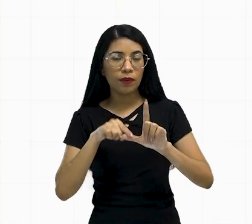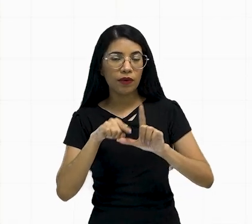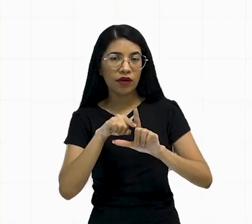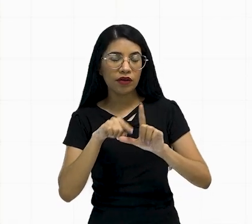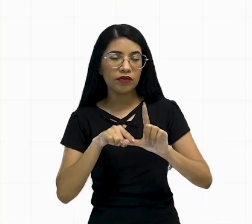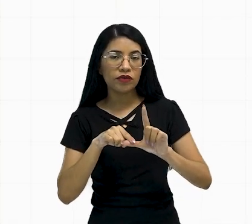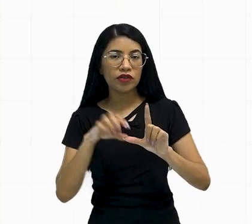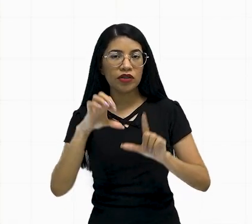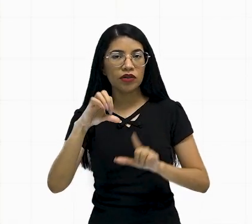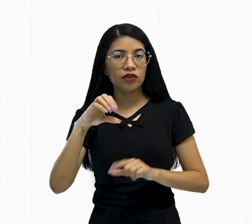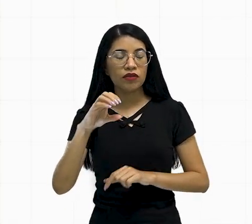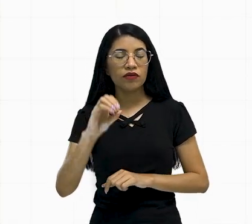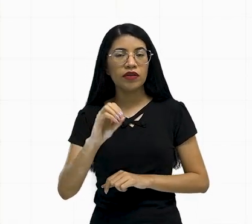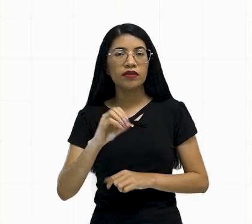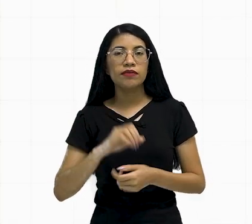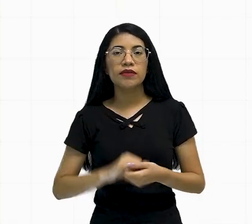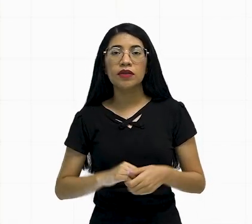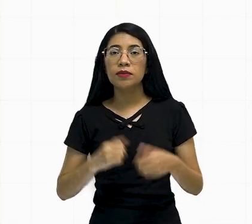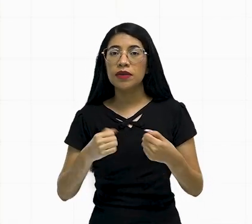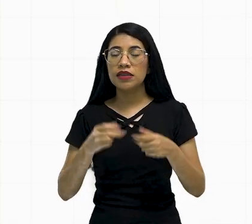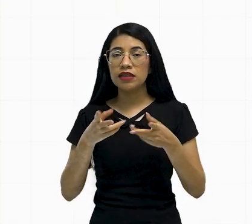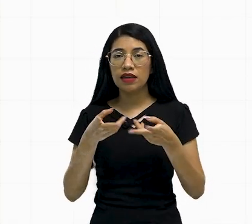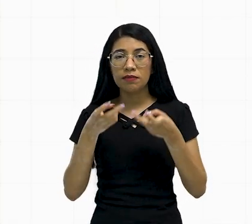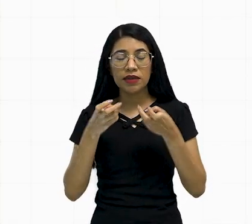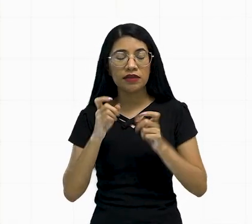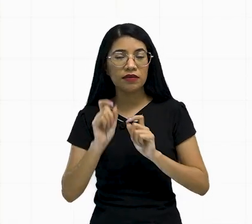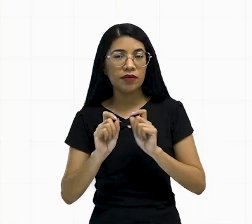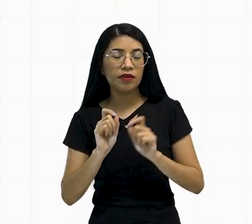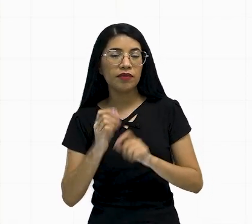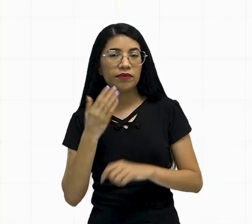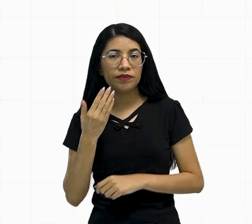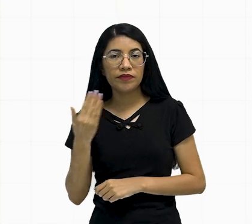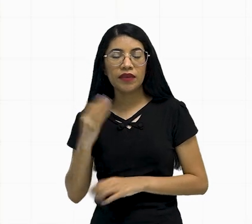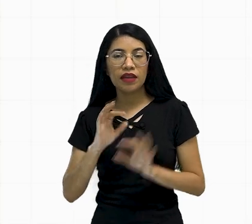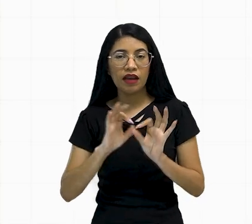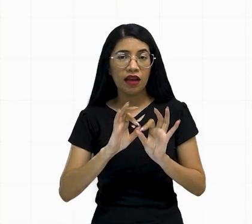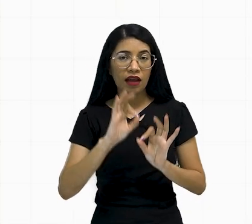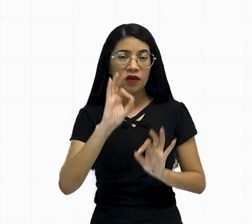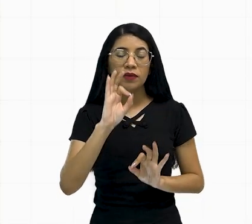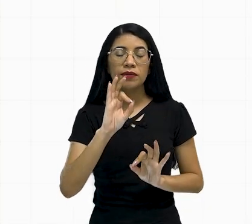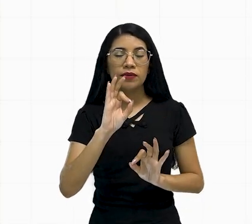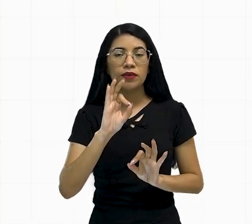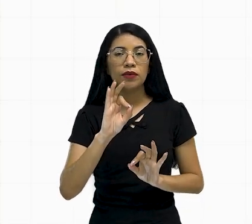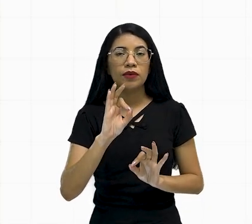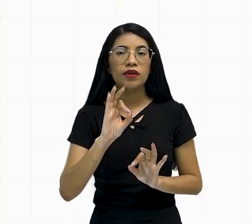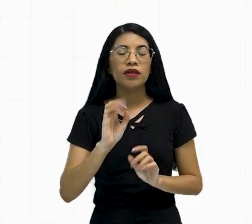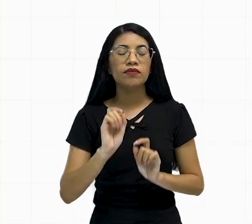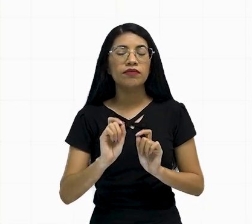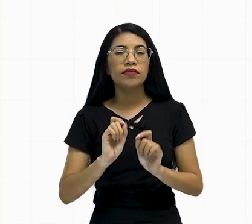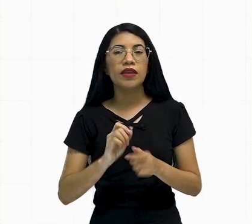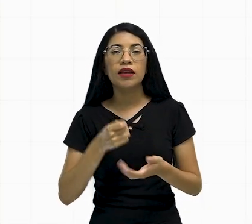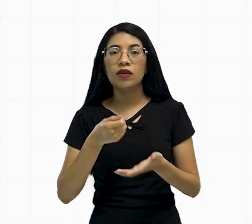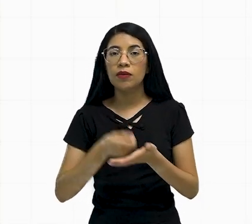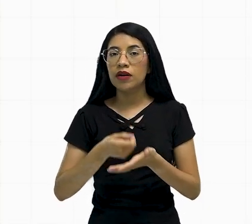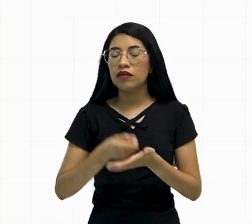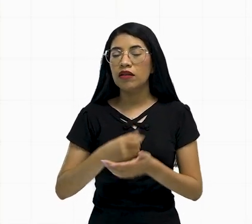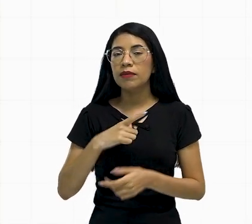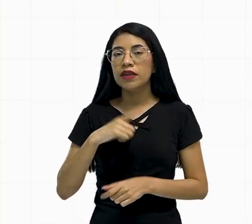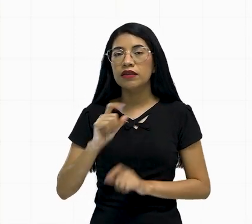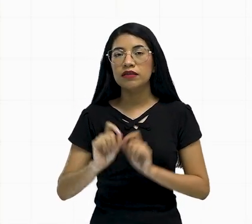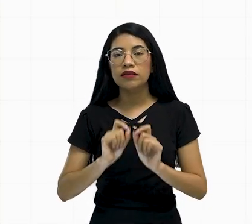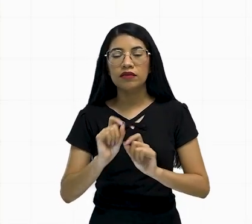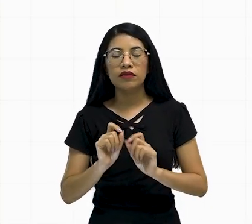graus. Turma, importante isso aqui, tá? Para uma altura ser considerada altura,